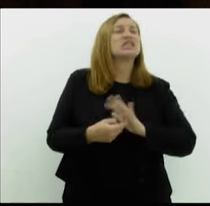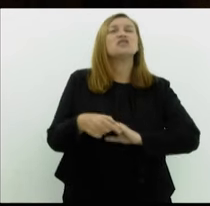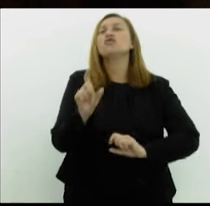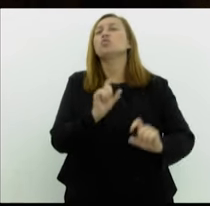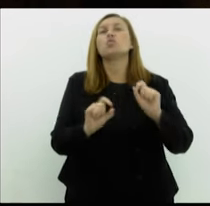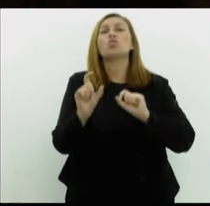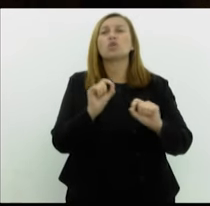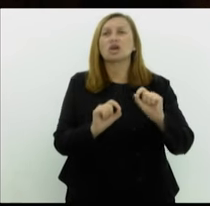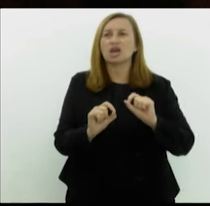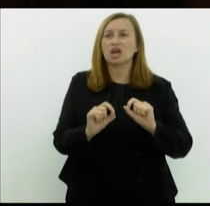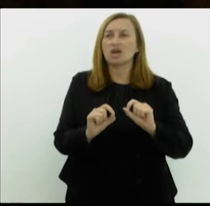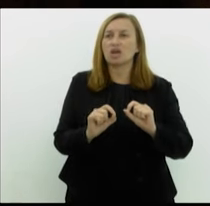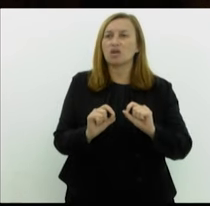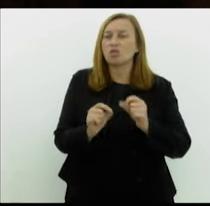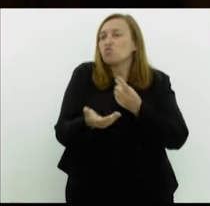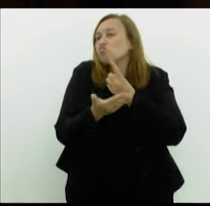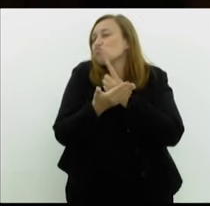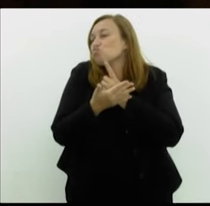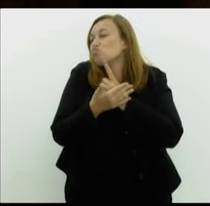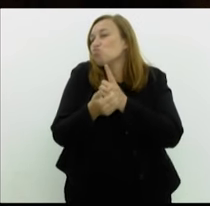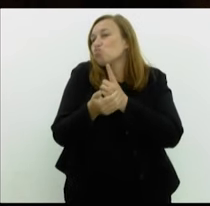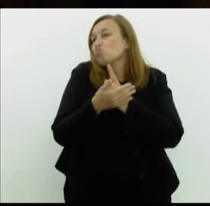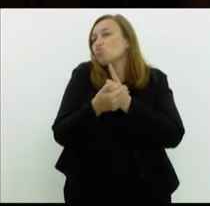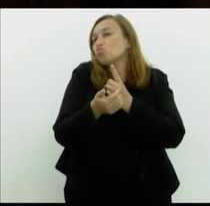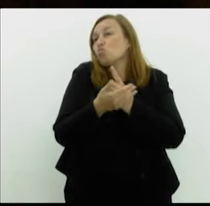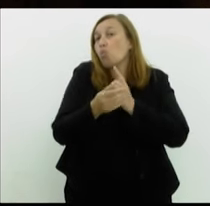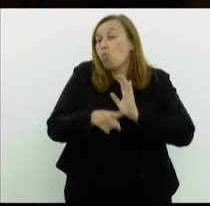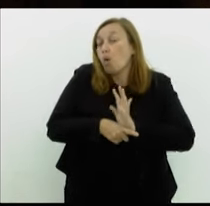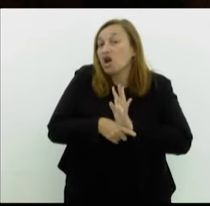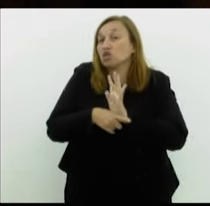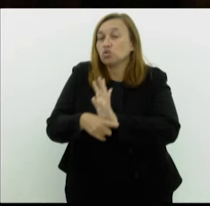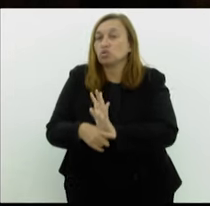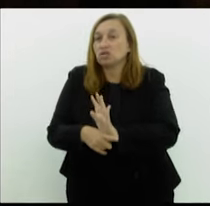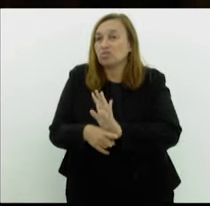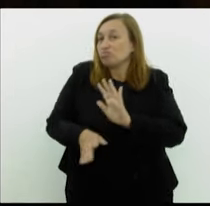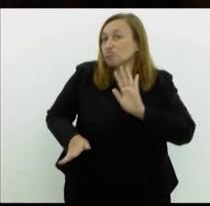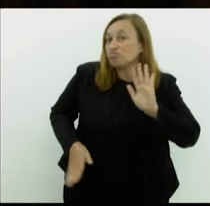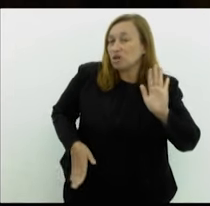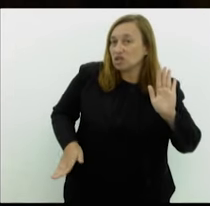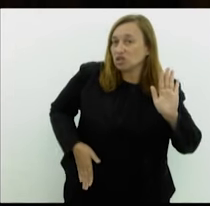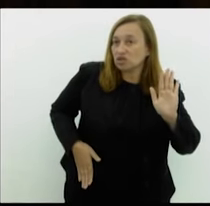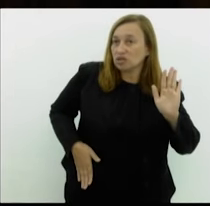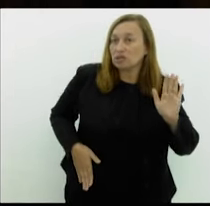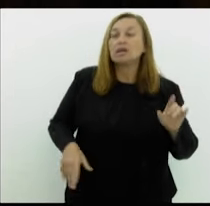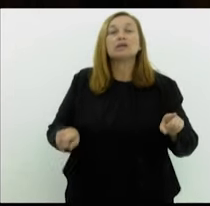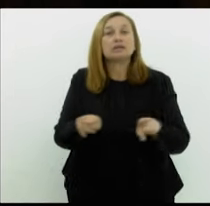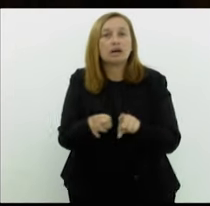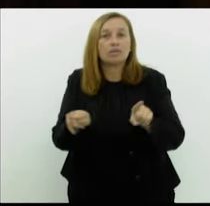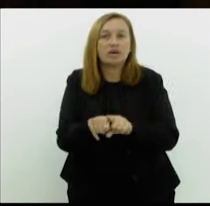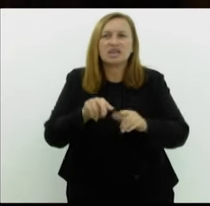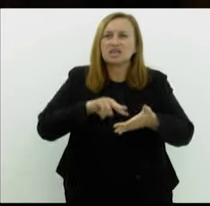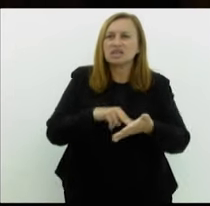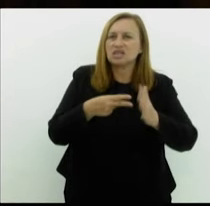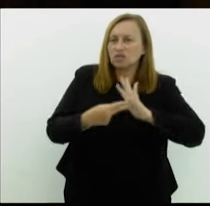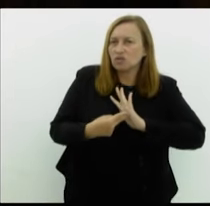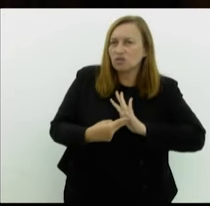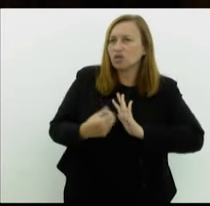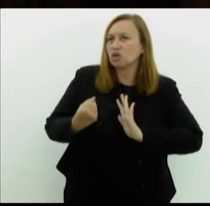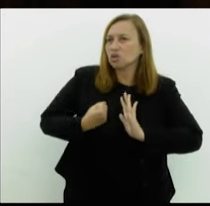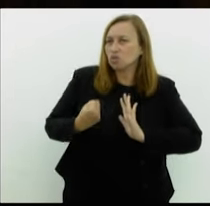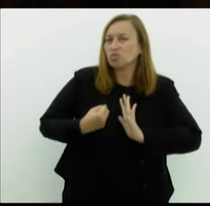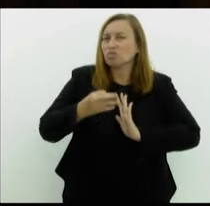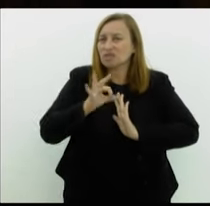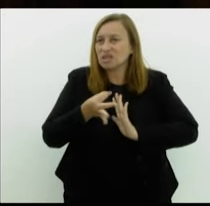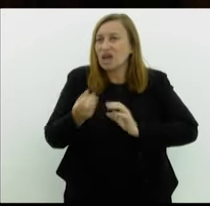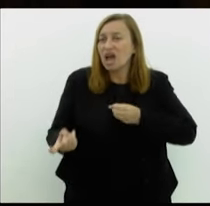um beneplácito, um carinho para o delinquente, elas também significam, em números reais,